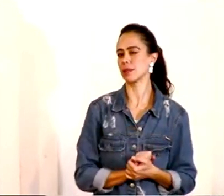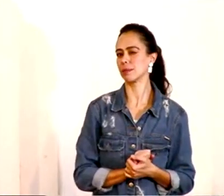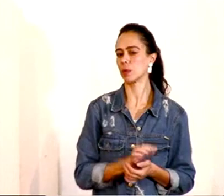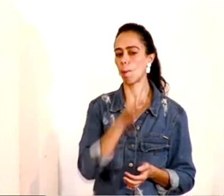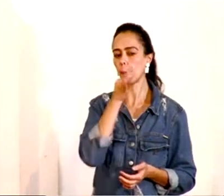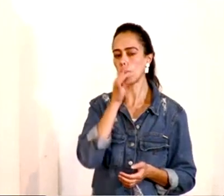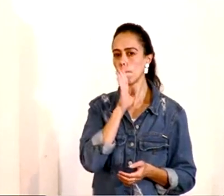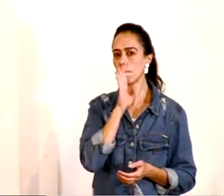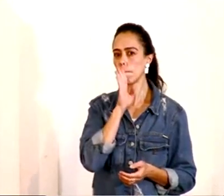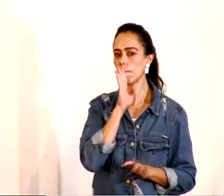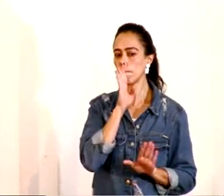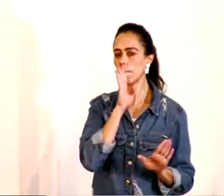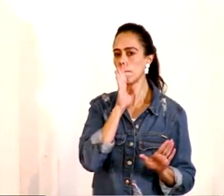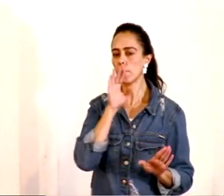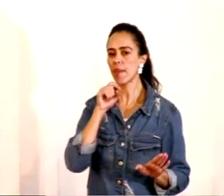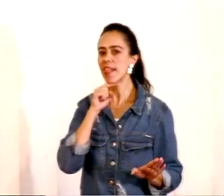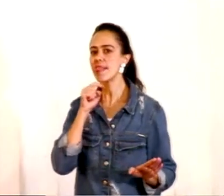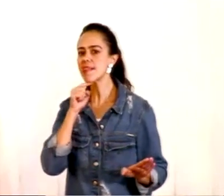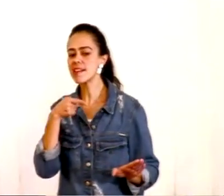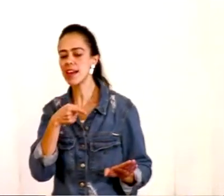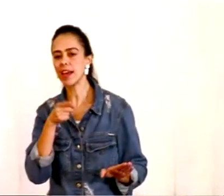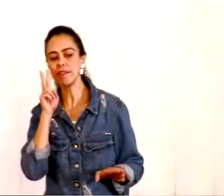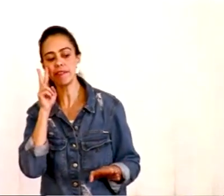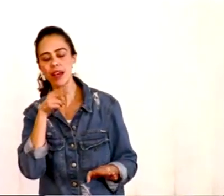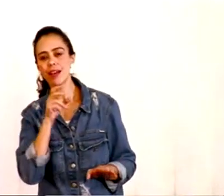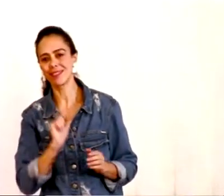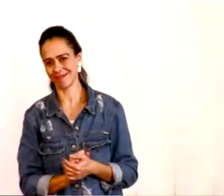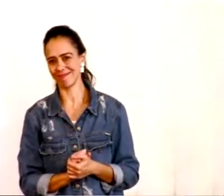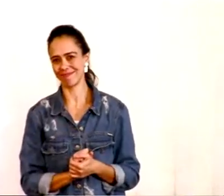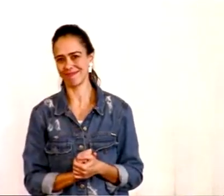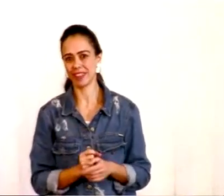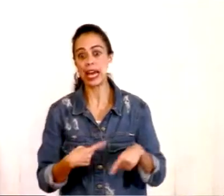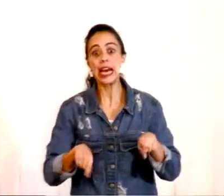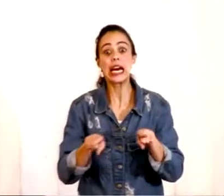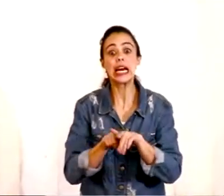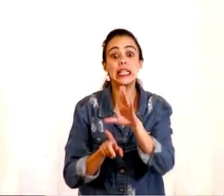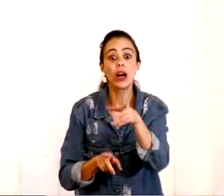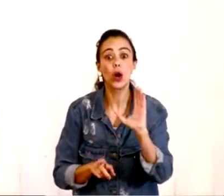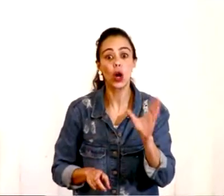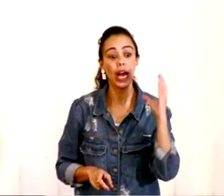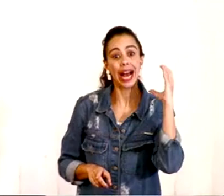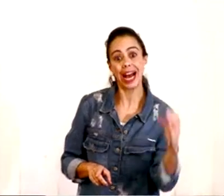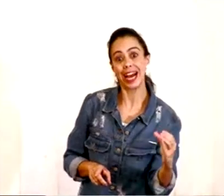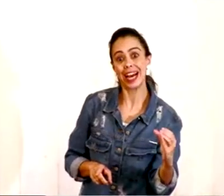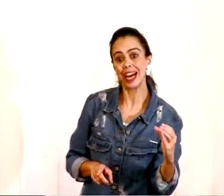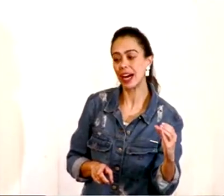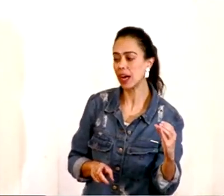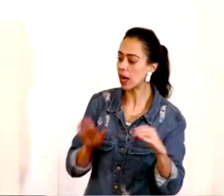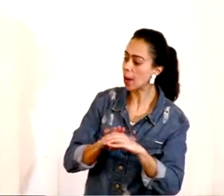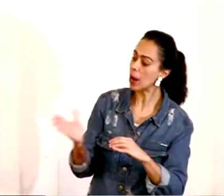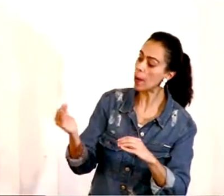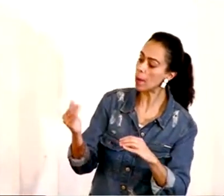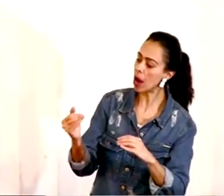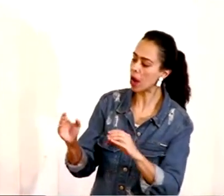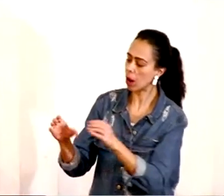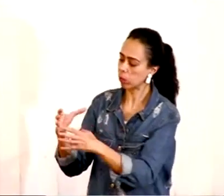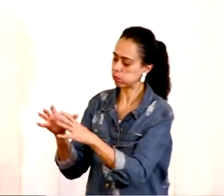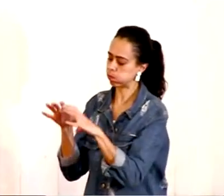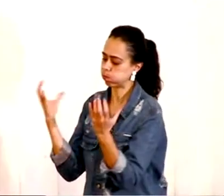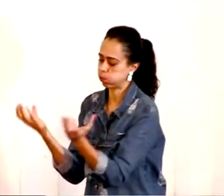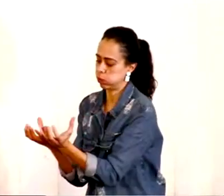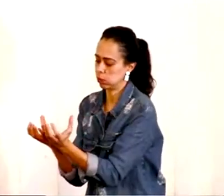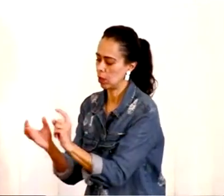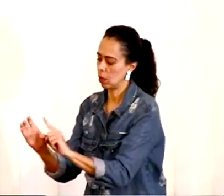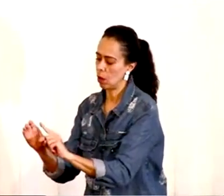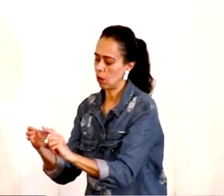essa ira num ato de homicídio contra o seu próprio irmão.